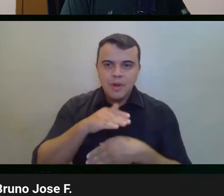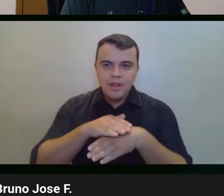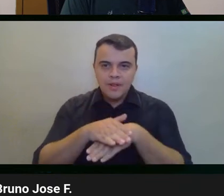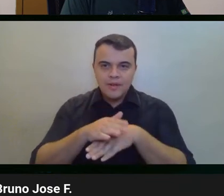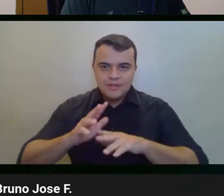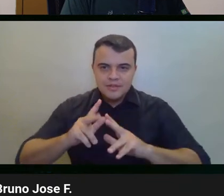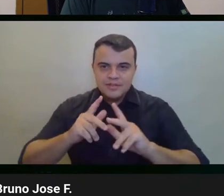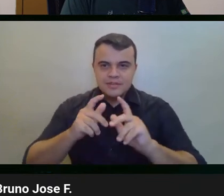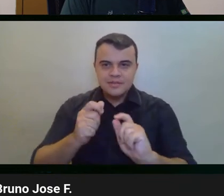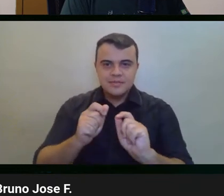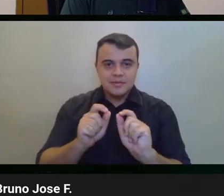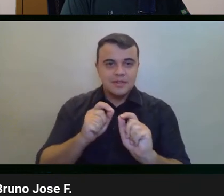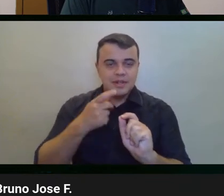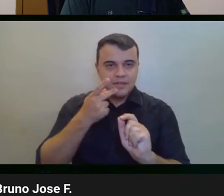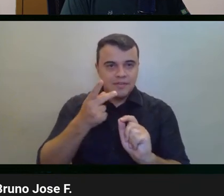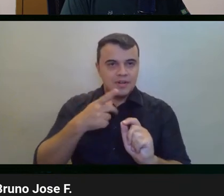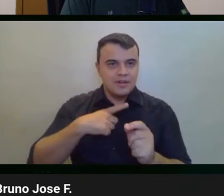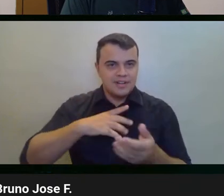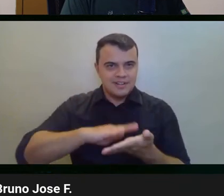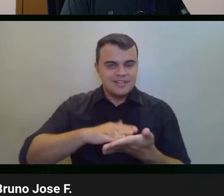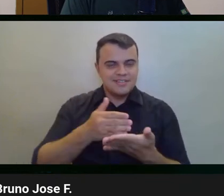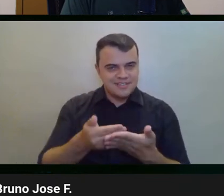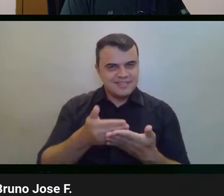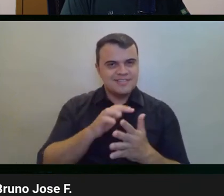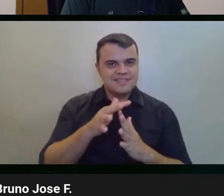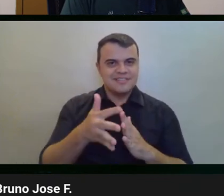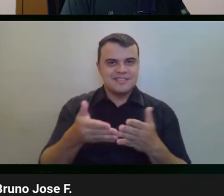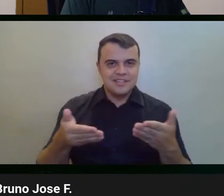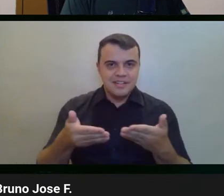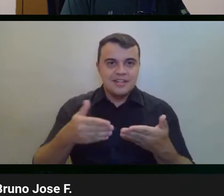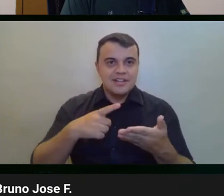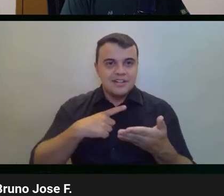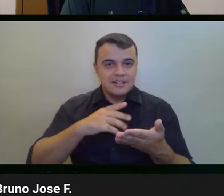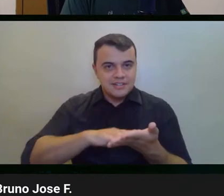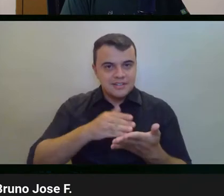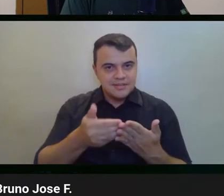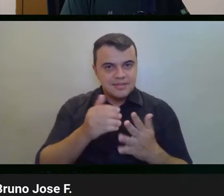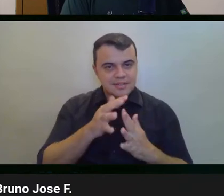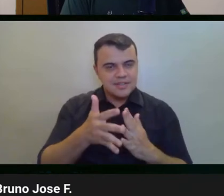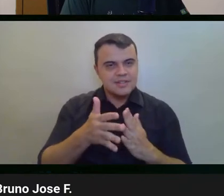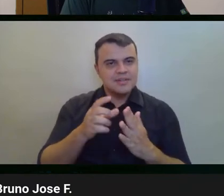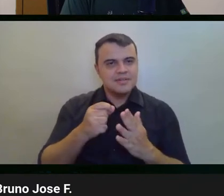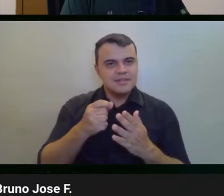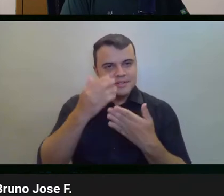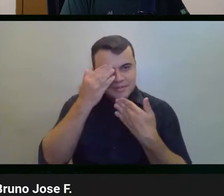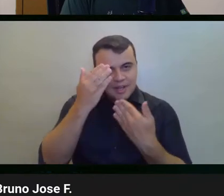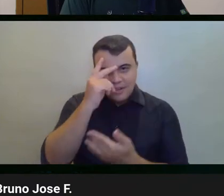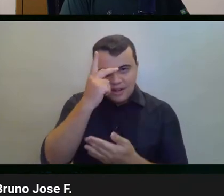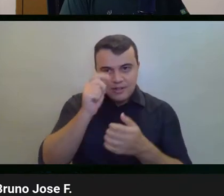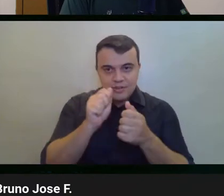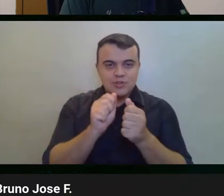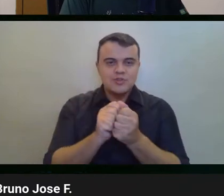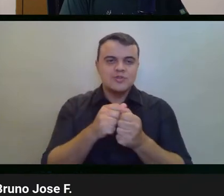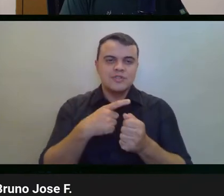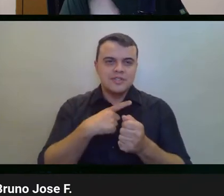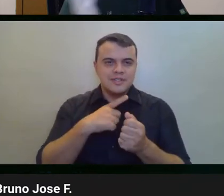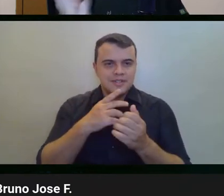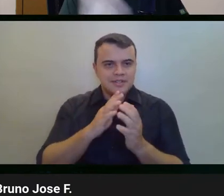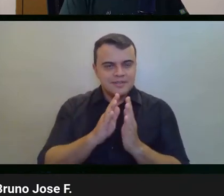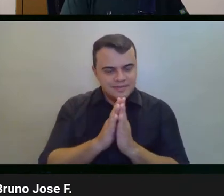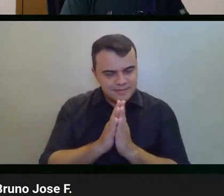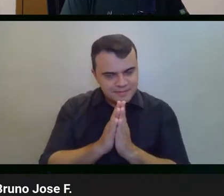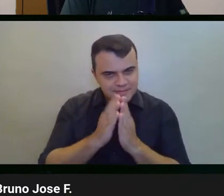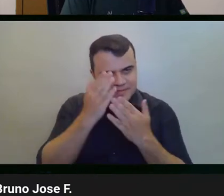galera elogiando aí o Hélio né pela pela interpretação em Libras Então ela é parceiro demais Valeu por estar aqui